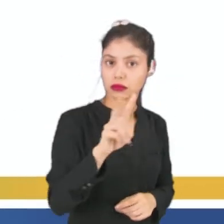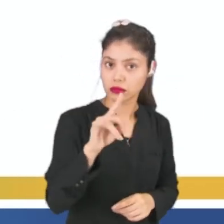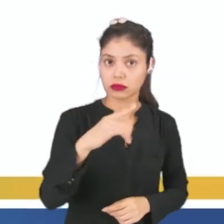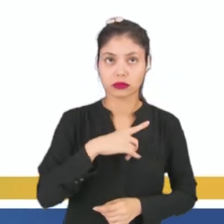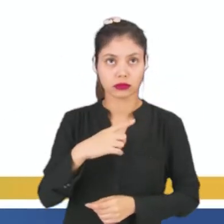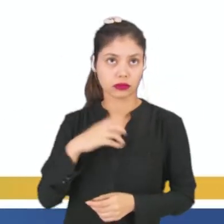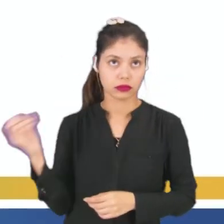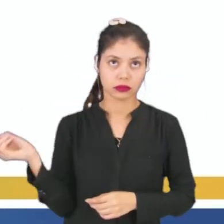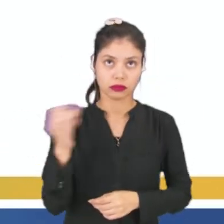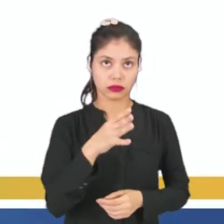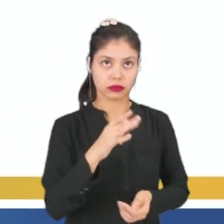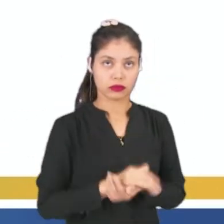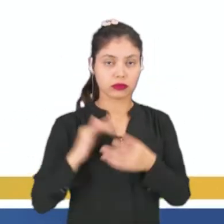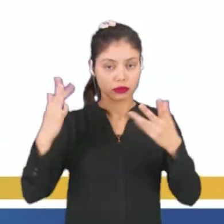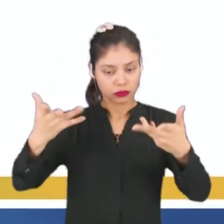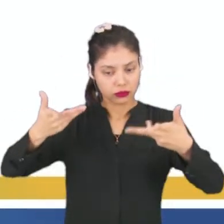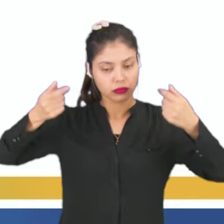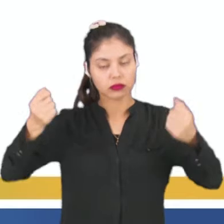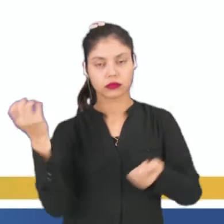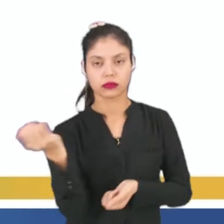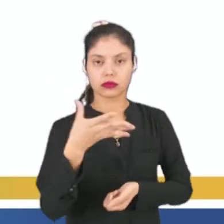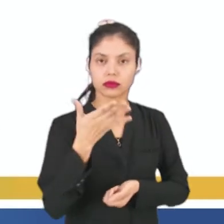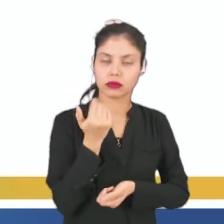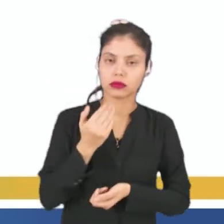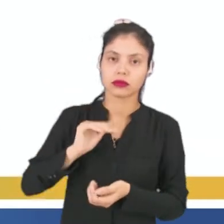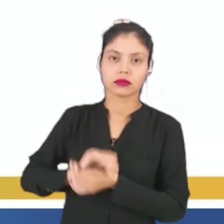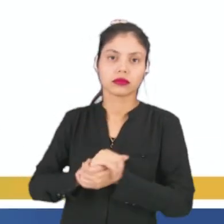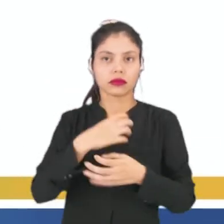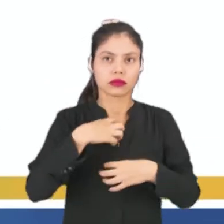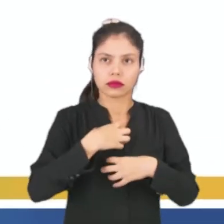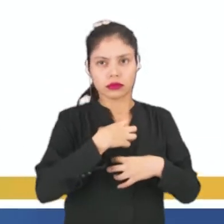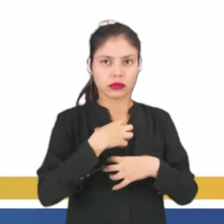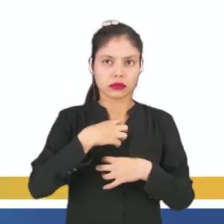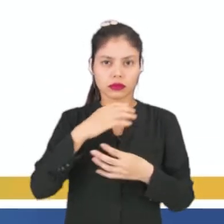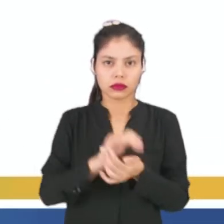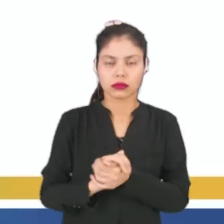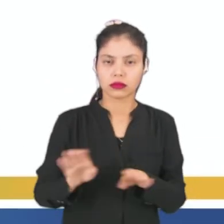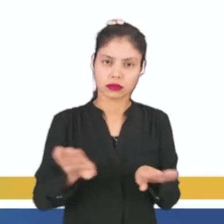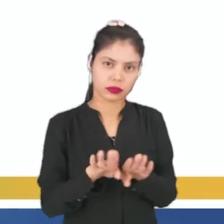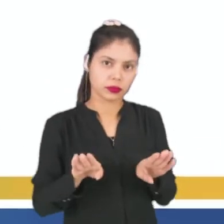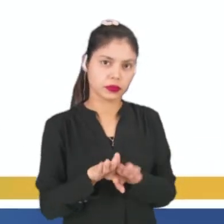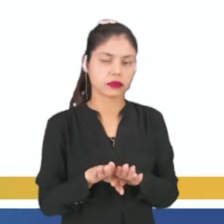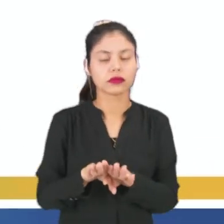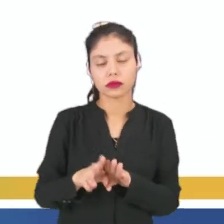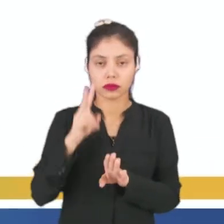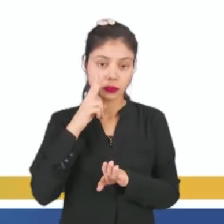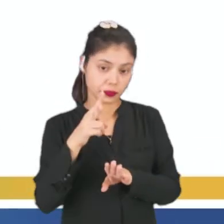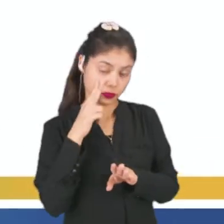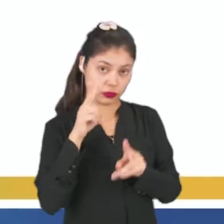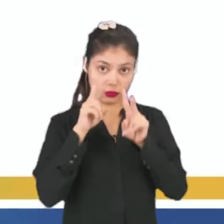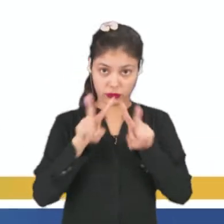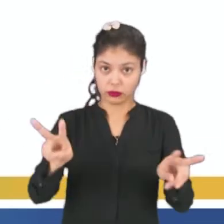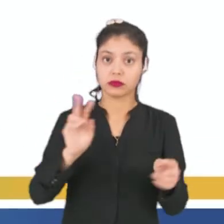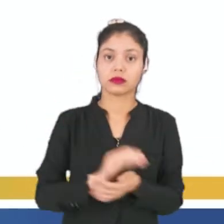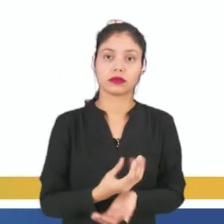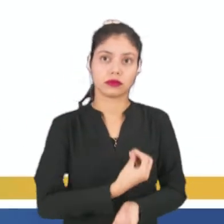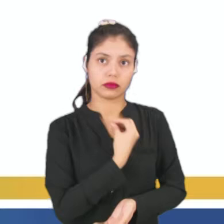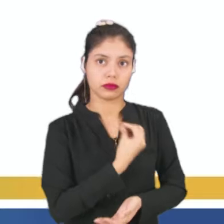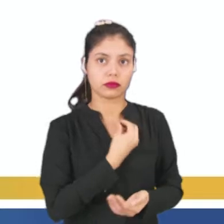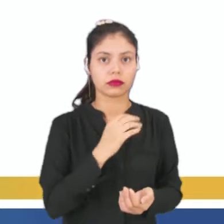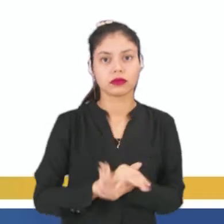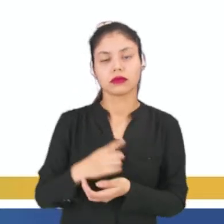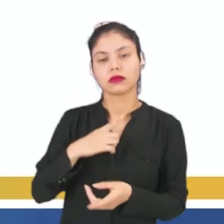criar novos hábitos, né? Uma nova comida, um novo jeito de agir, um novo jeito de ver a vida, de ver